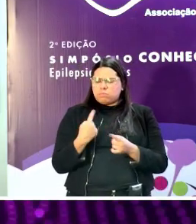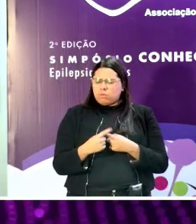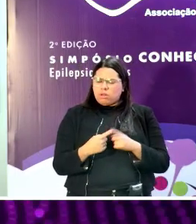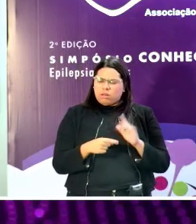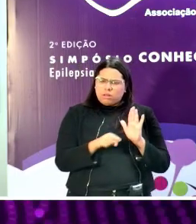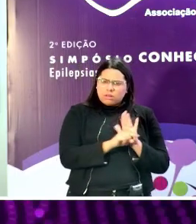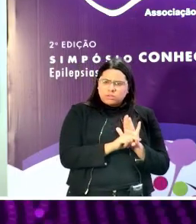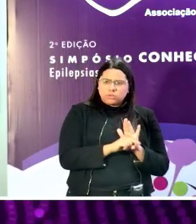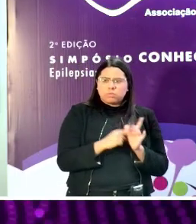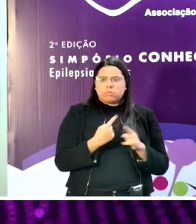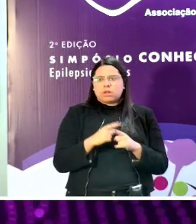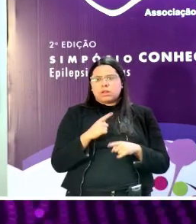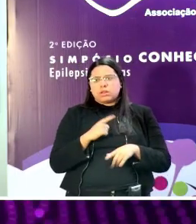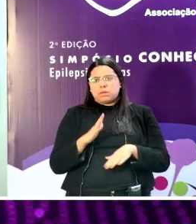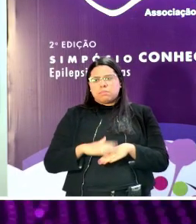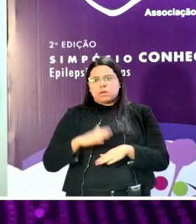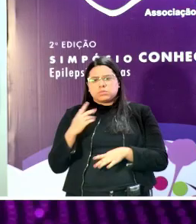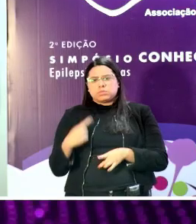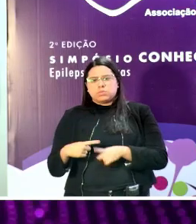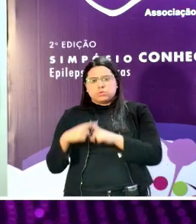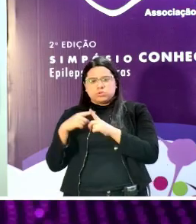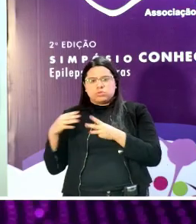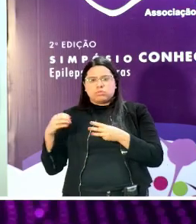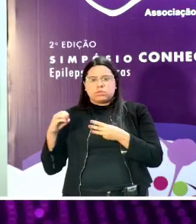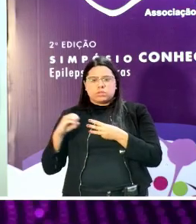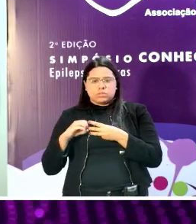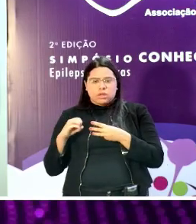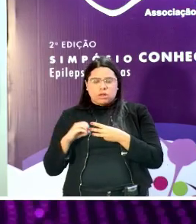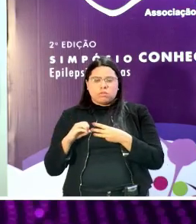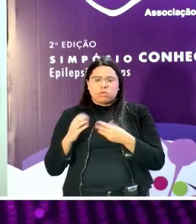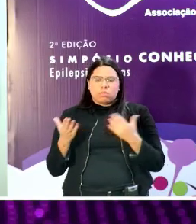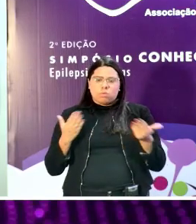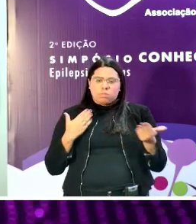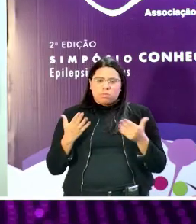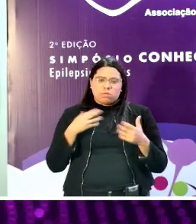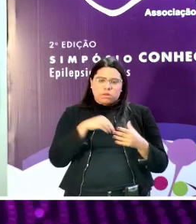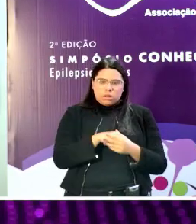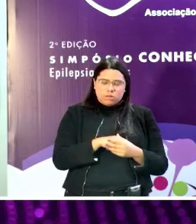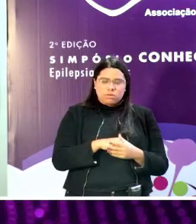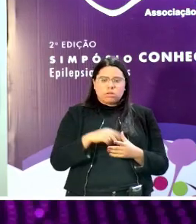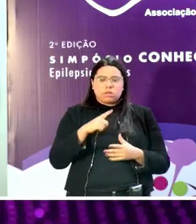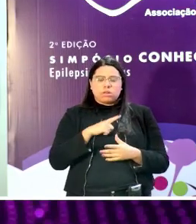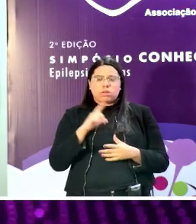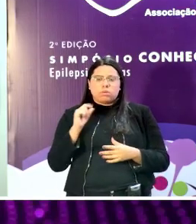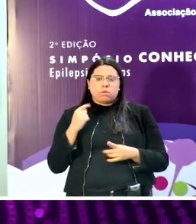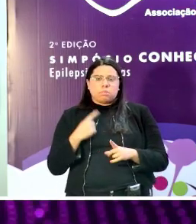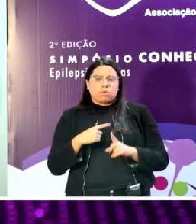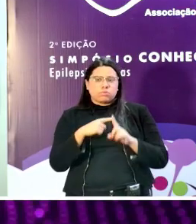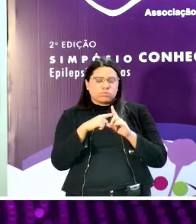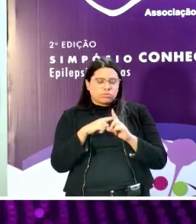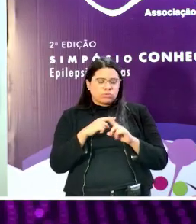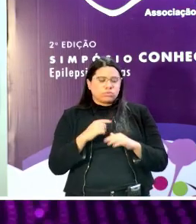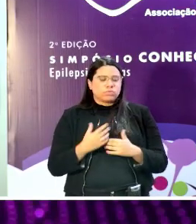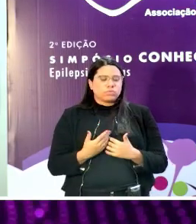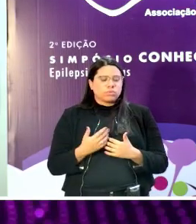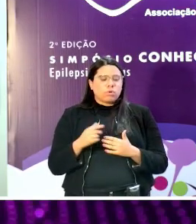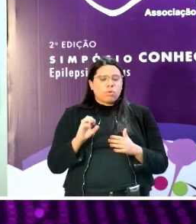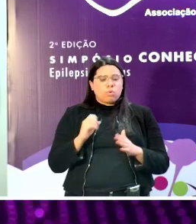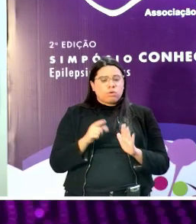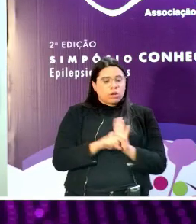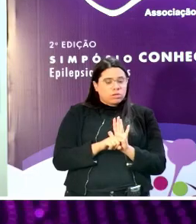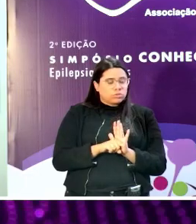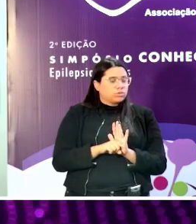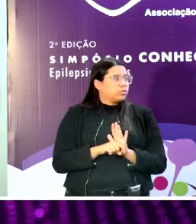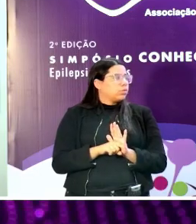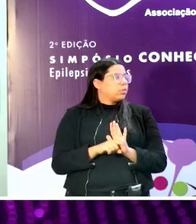gente tem mais íons positivos fora das células do que dentro. Então, ele vai ter esse potencial negativo. Quando a gente tem